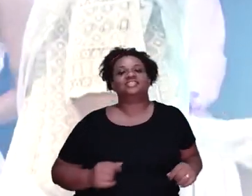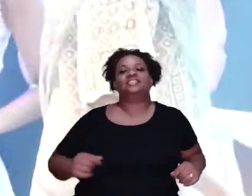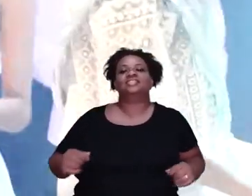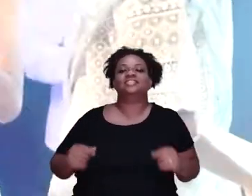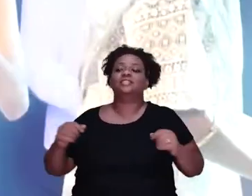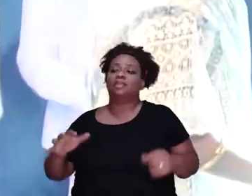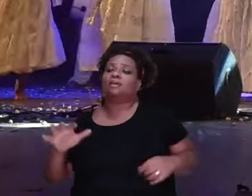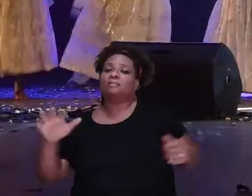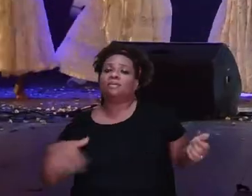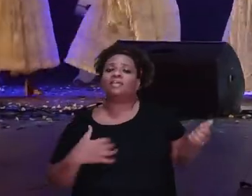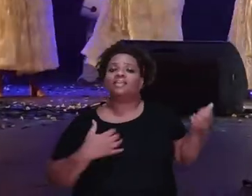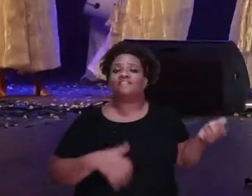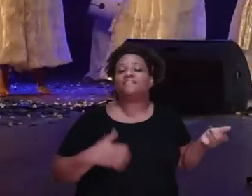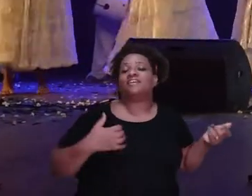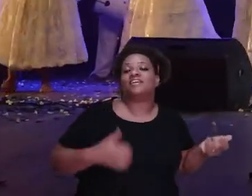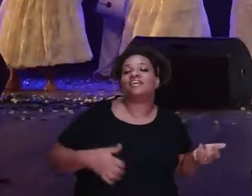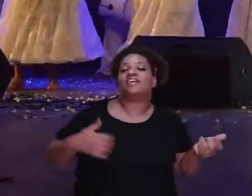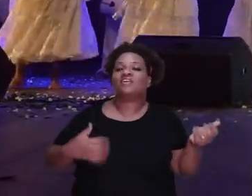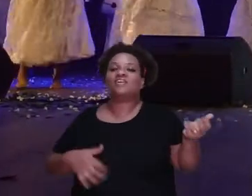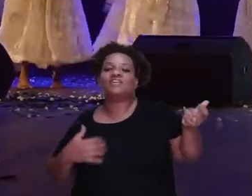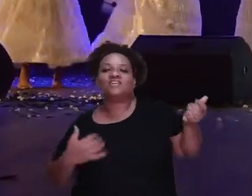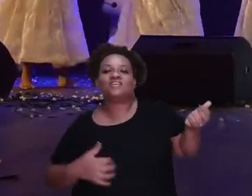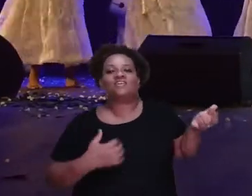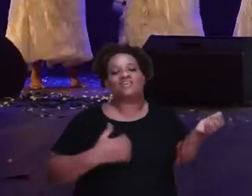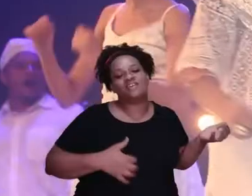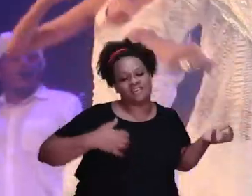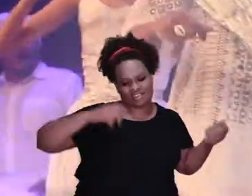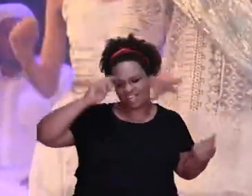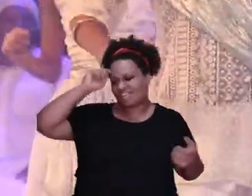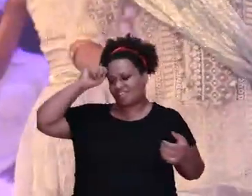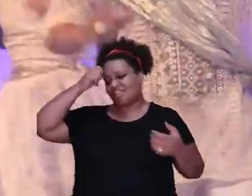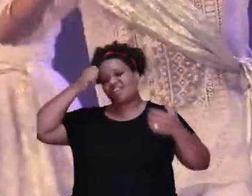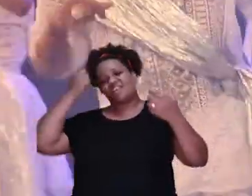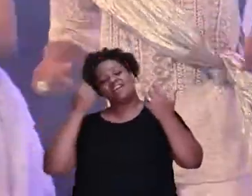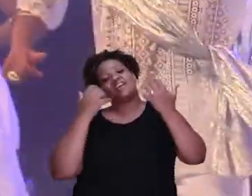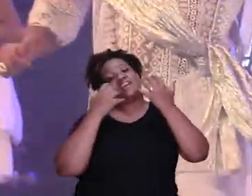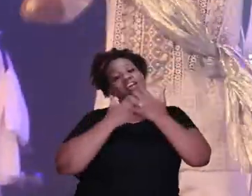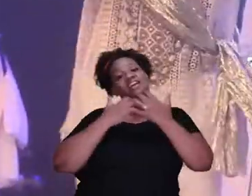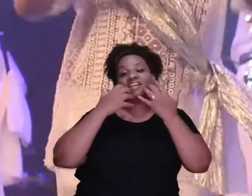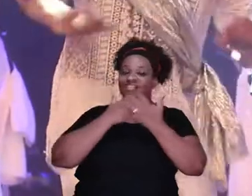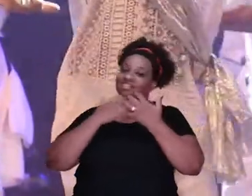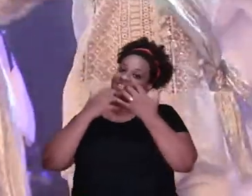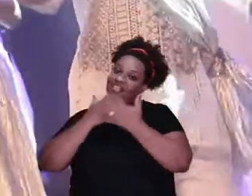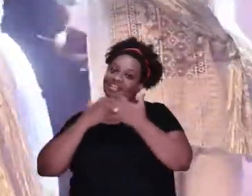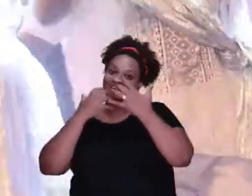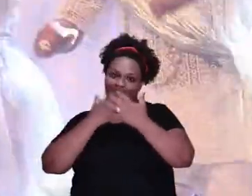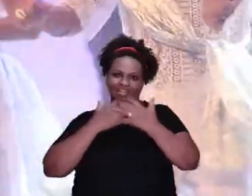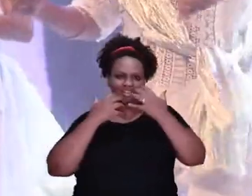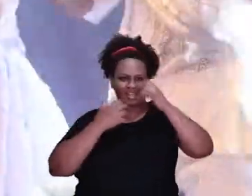eu vou pegar minha viola eu sou uma lembra Cantador